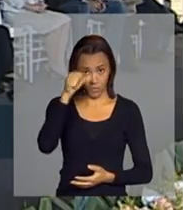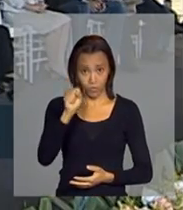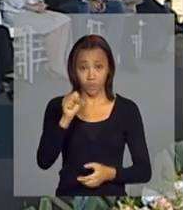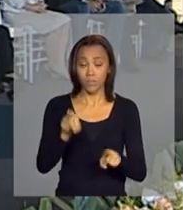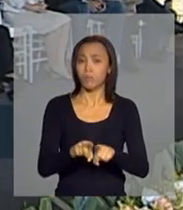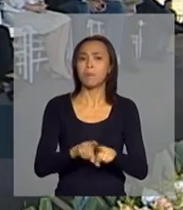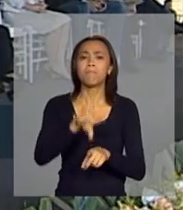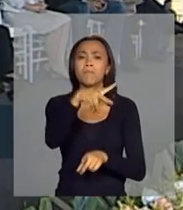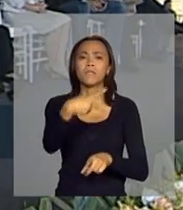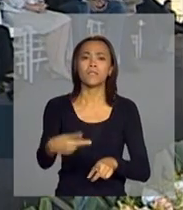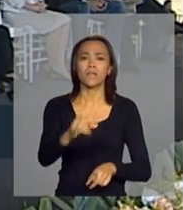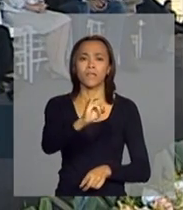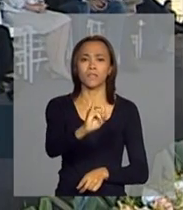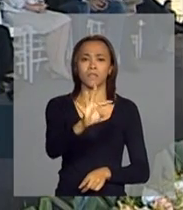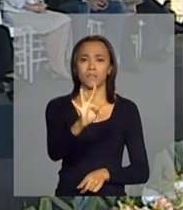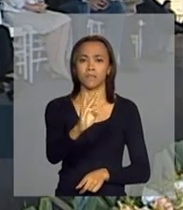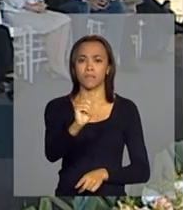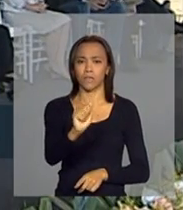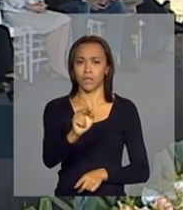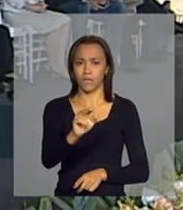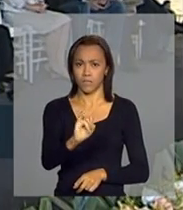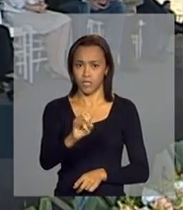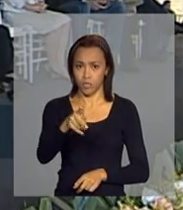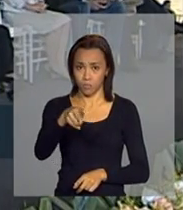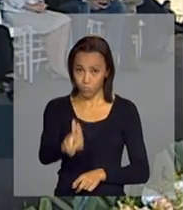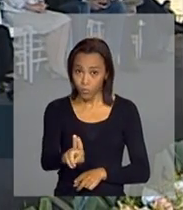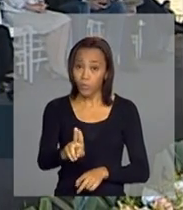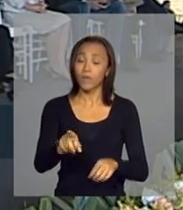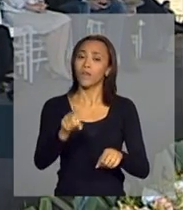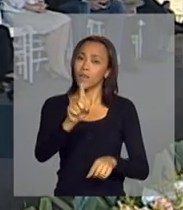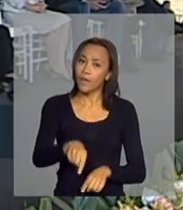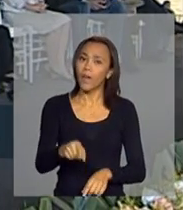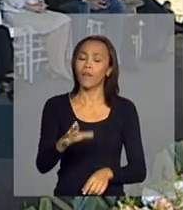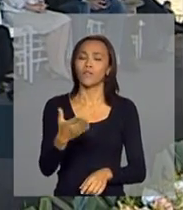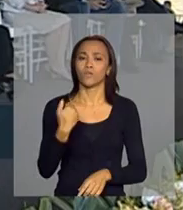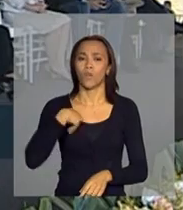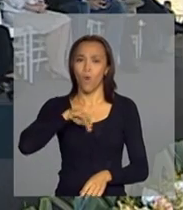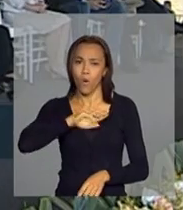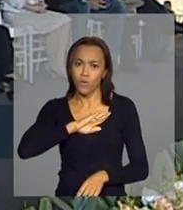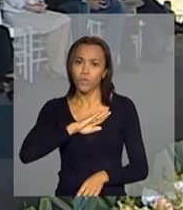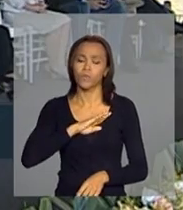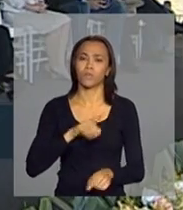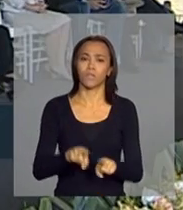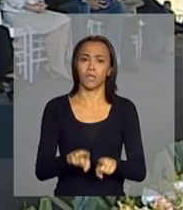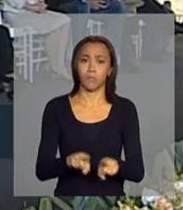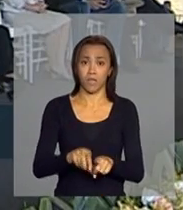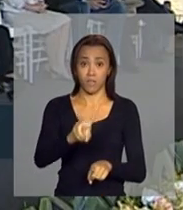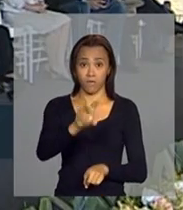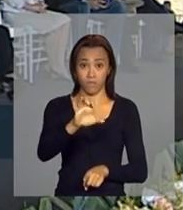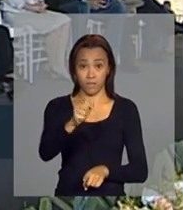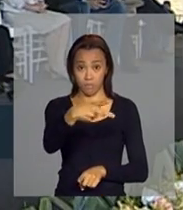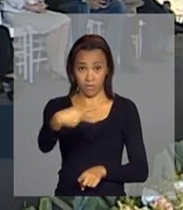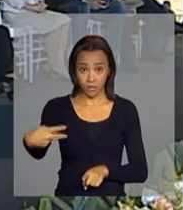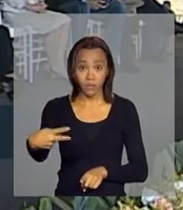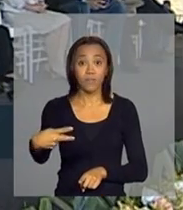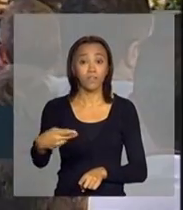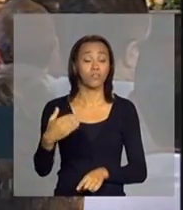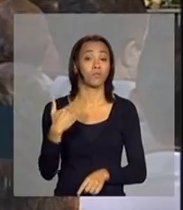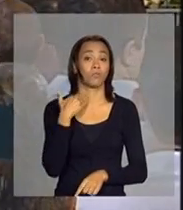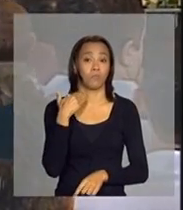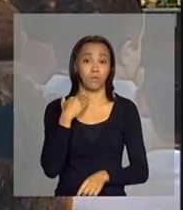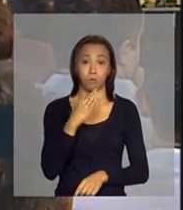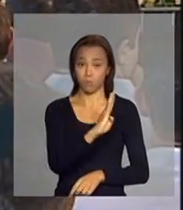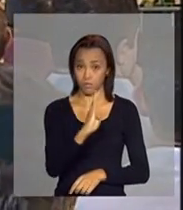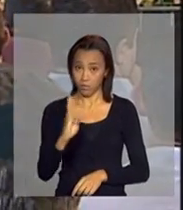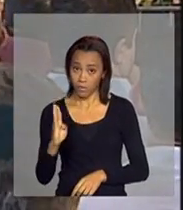Itaipu, Samek, nosso ex-senador, vice-presidente do Banco do Brasil, Osmar